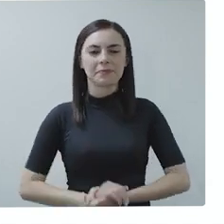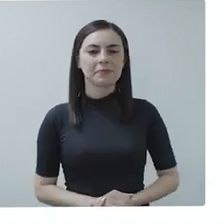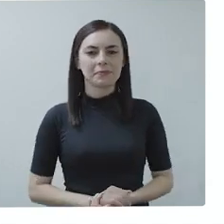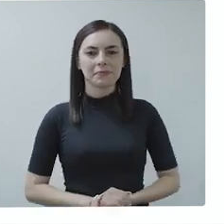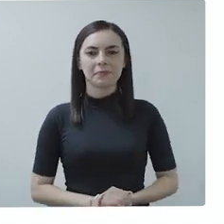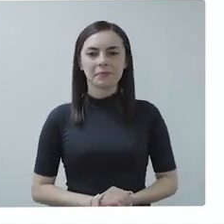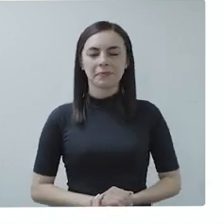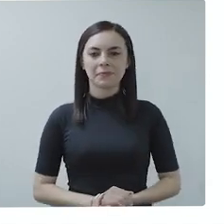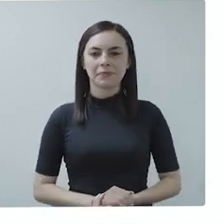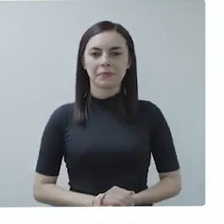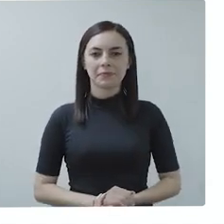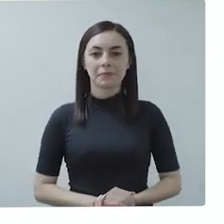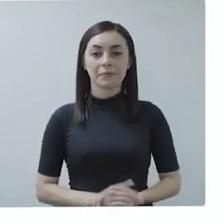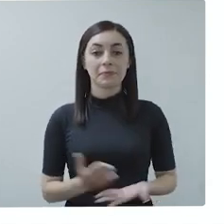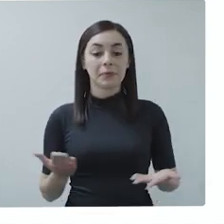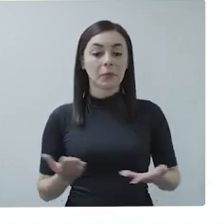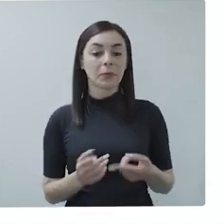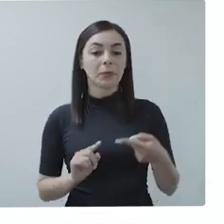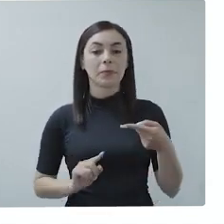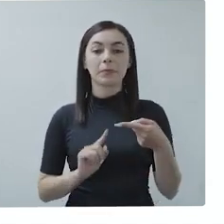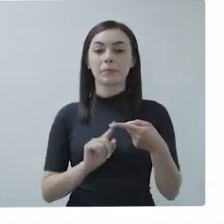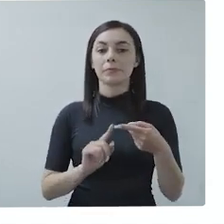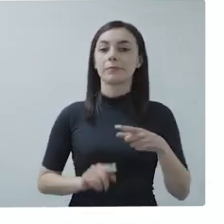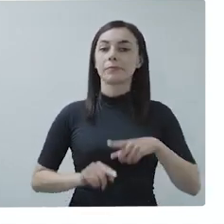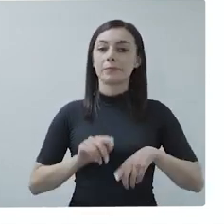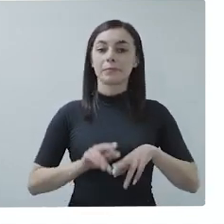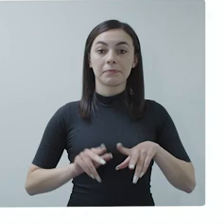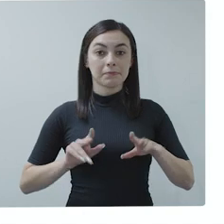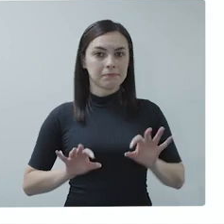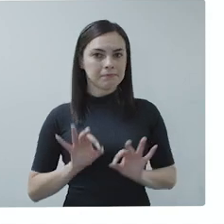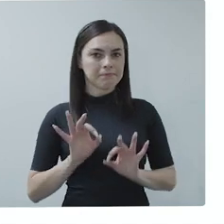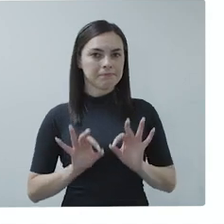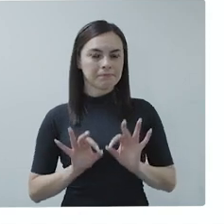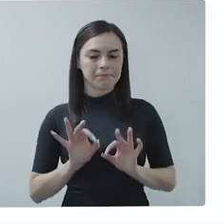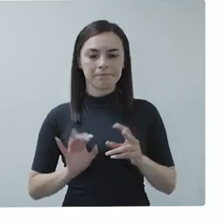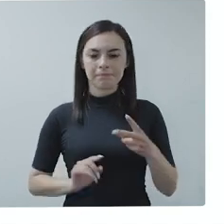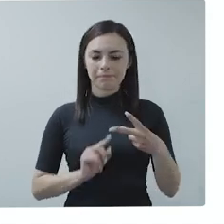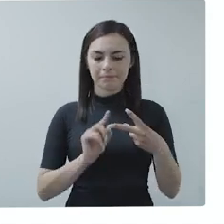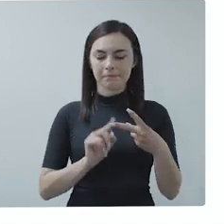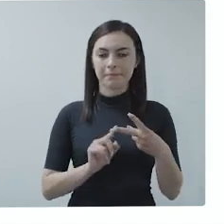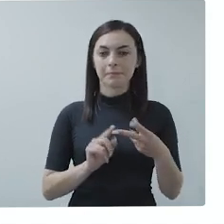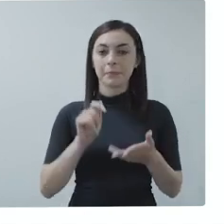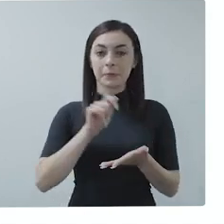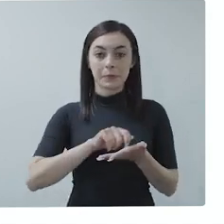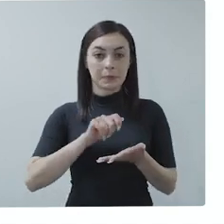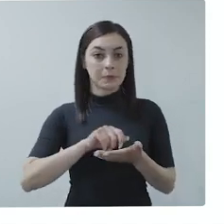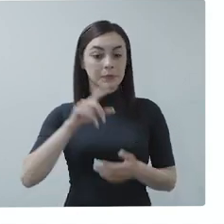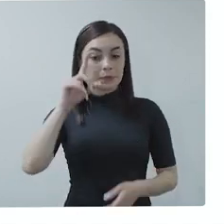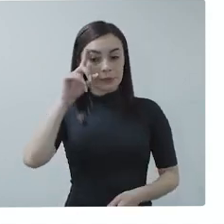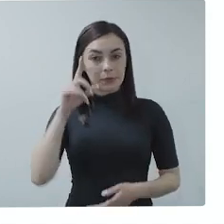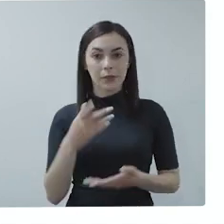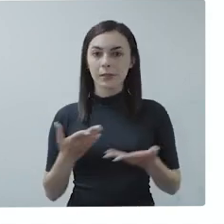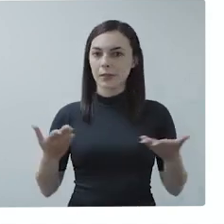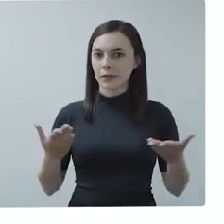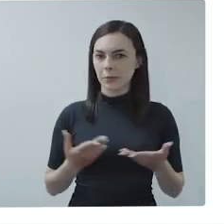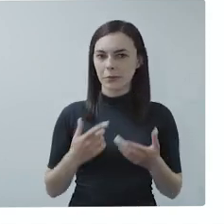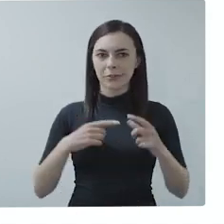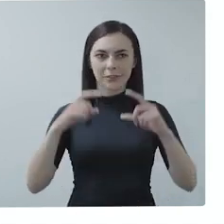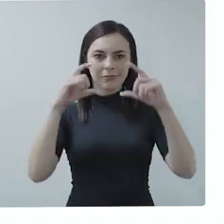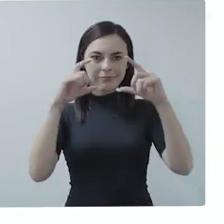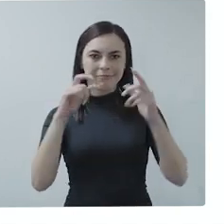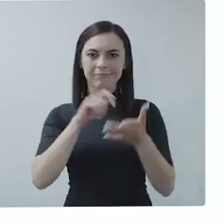vamos lá. Nós vamos organizar os nossos materiais, vamos fazer a data de hoje, que é o nosso